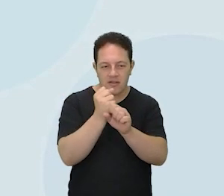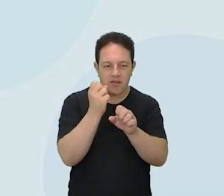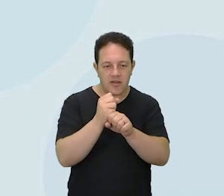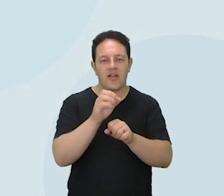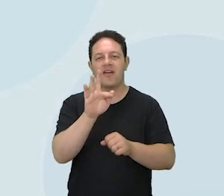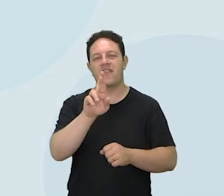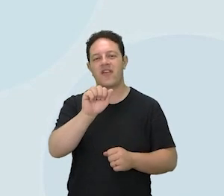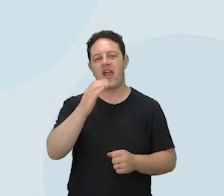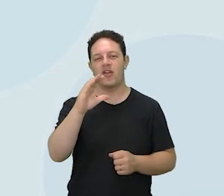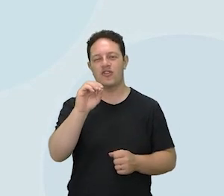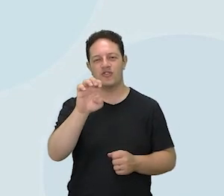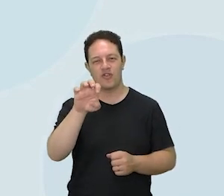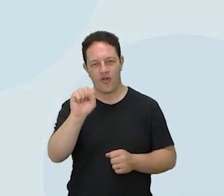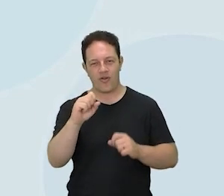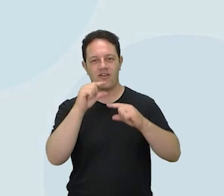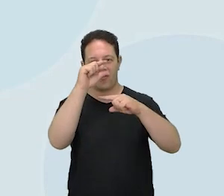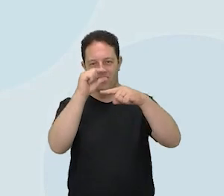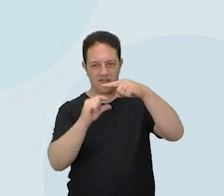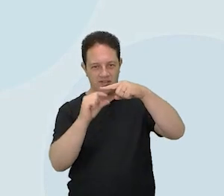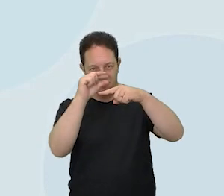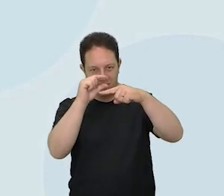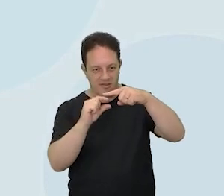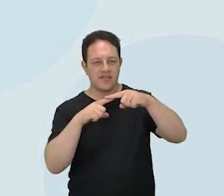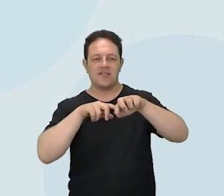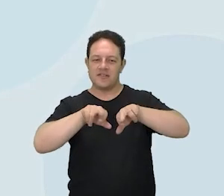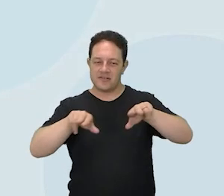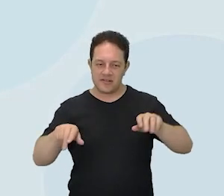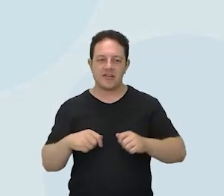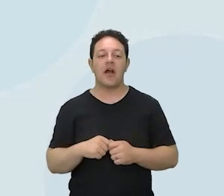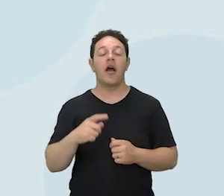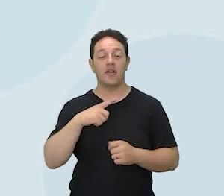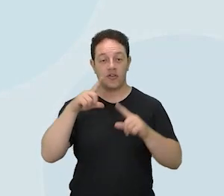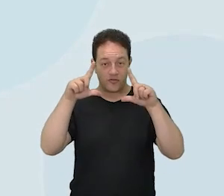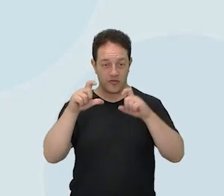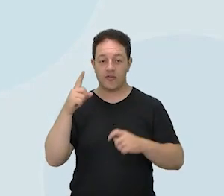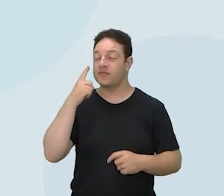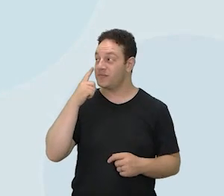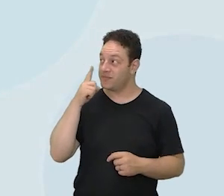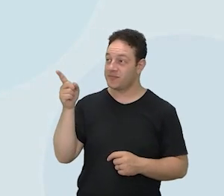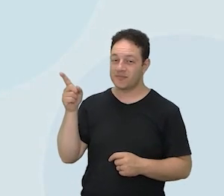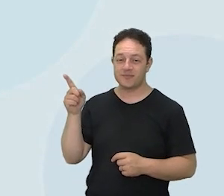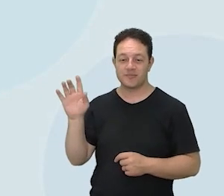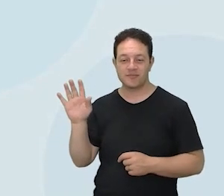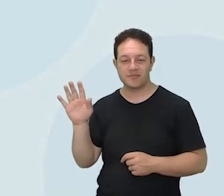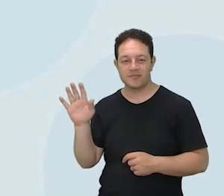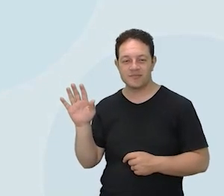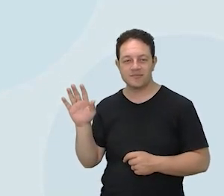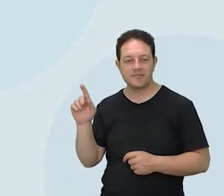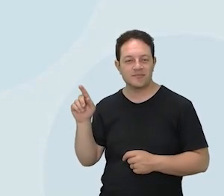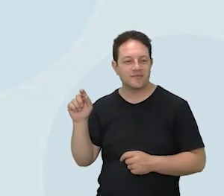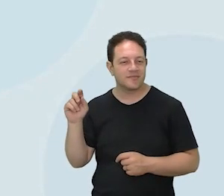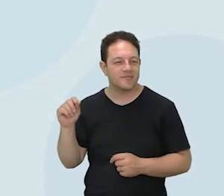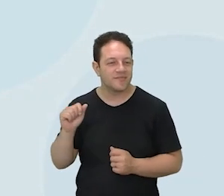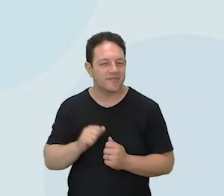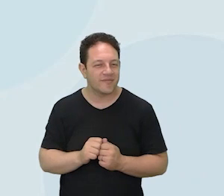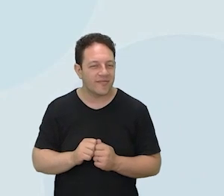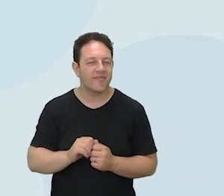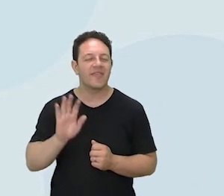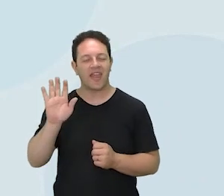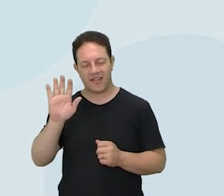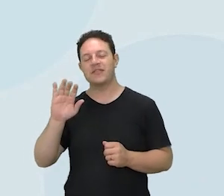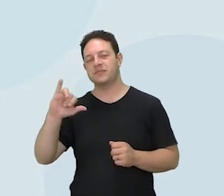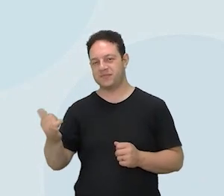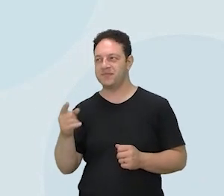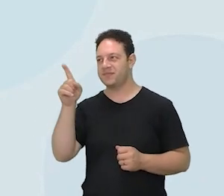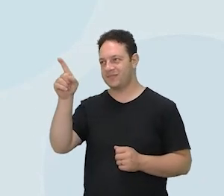Aí tá os nossos, pode, depois a gente, vamos falar um pouquinho aqui,